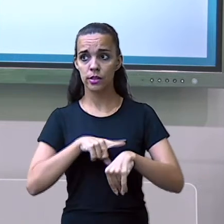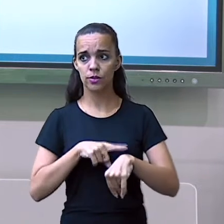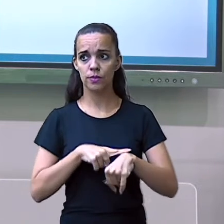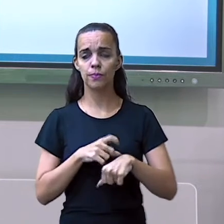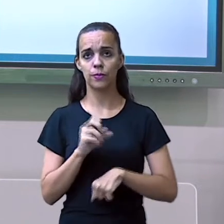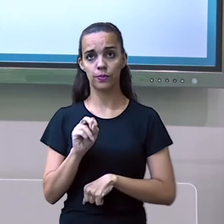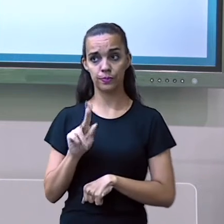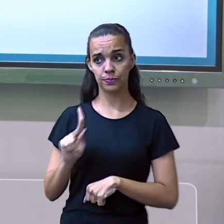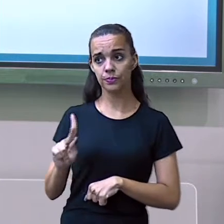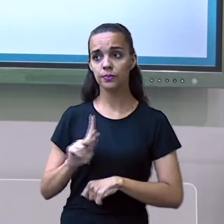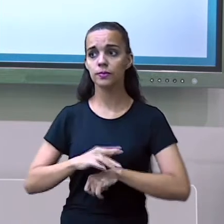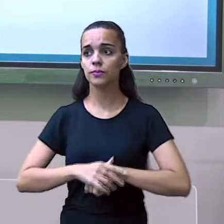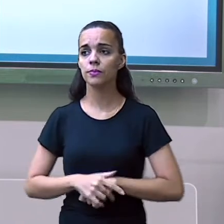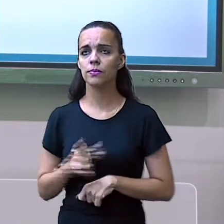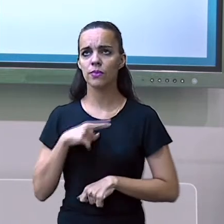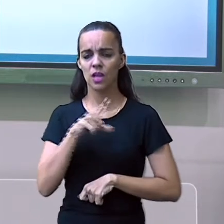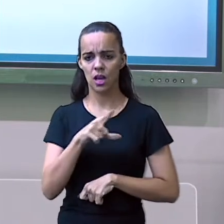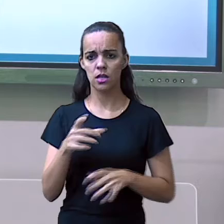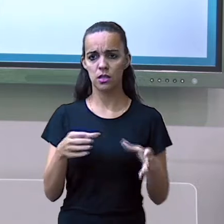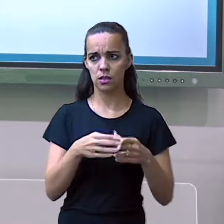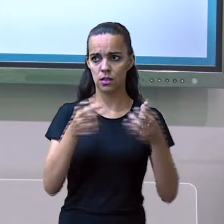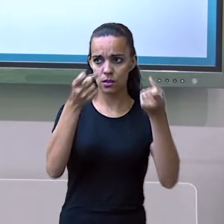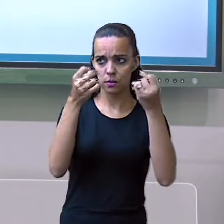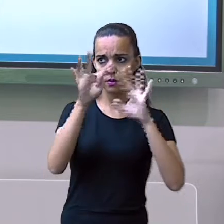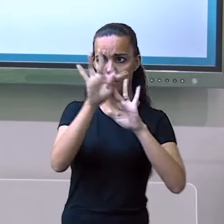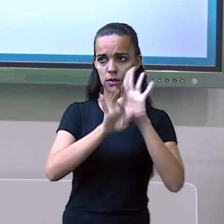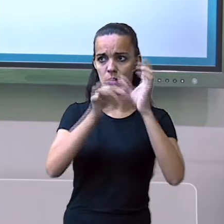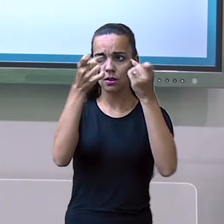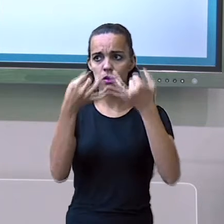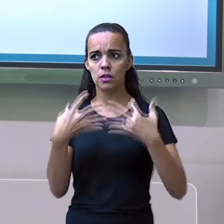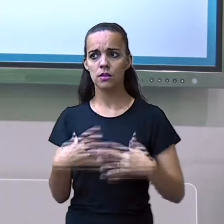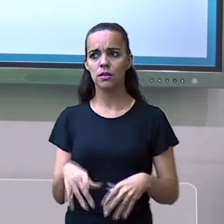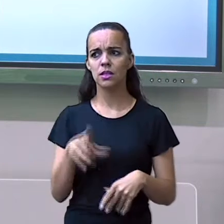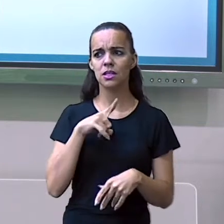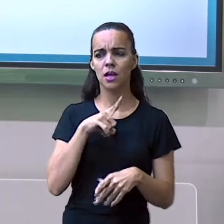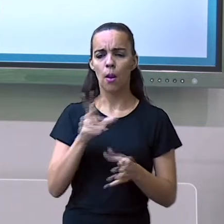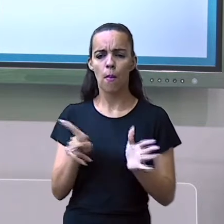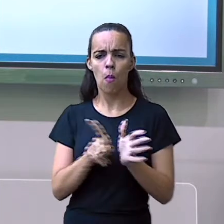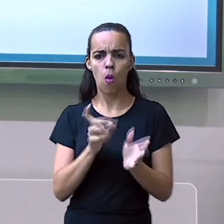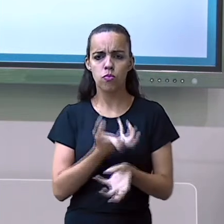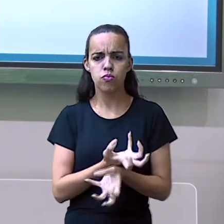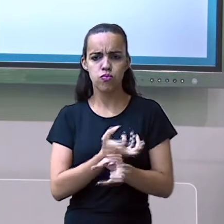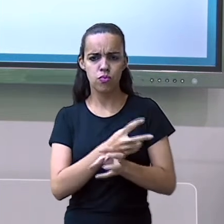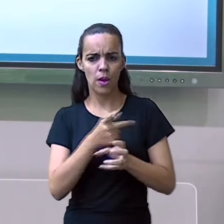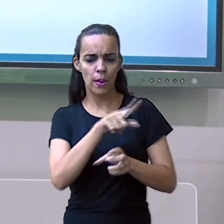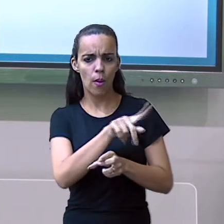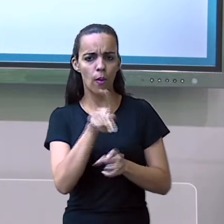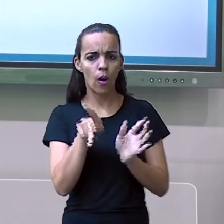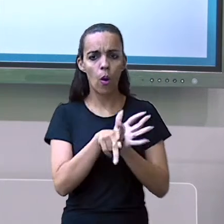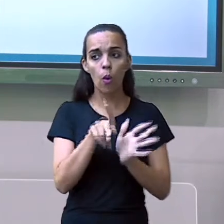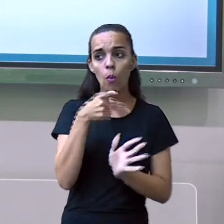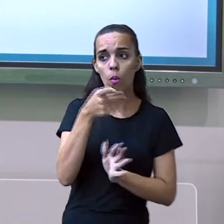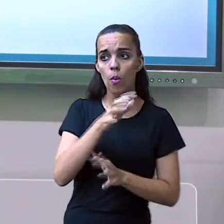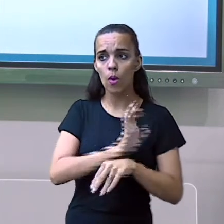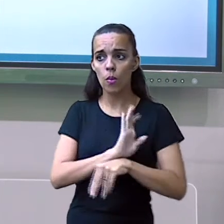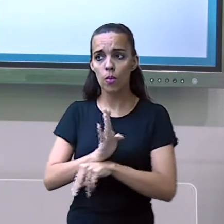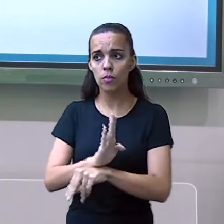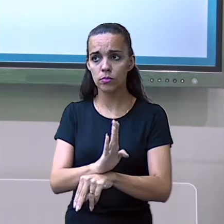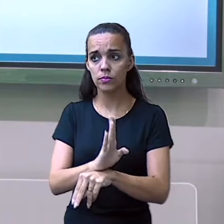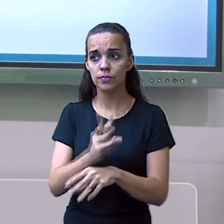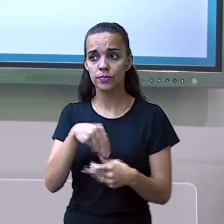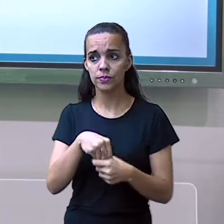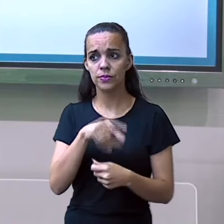ok? A Enciclopédia da Vida Selvagem foi criada por Larousse,